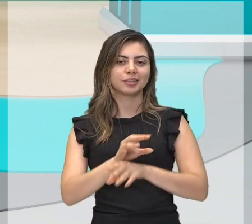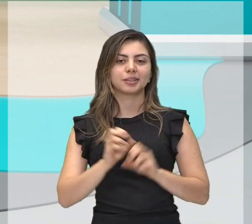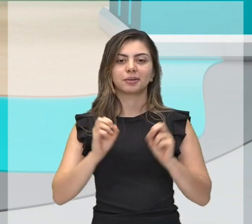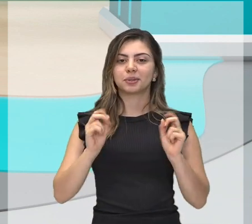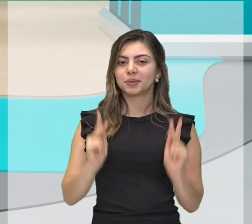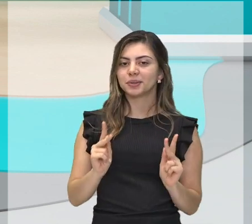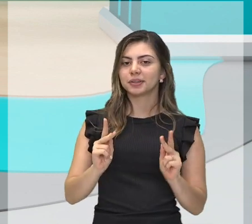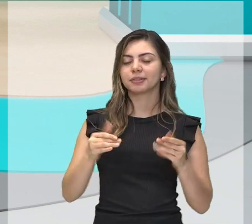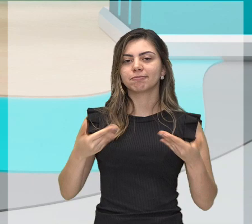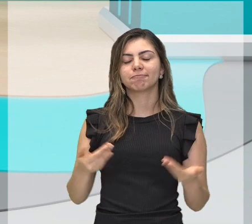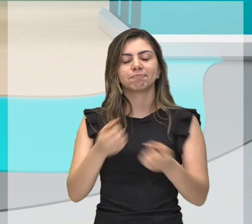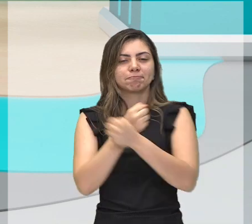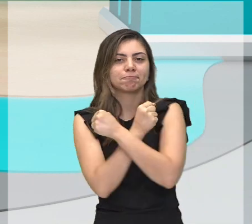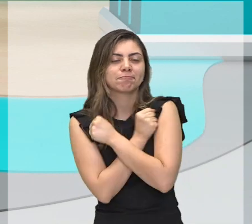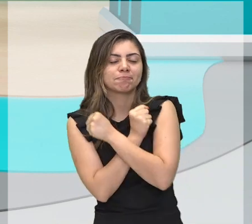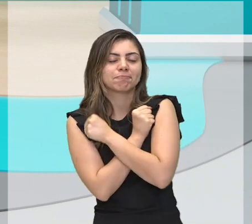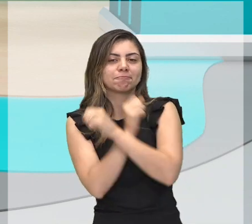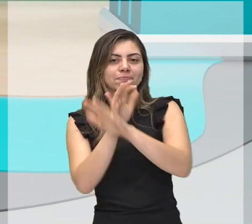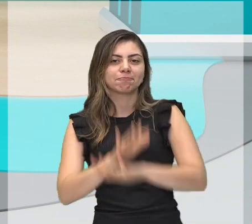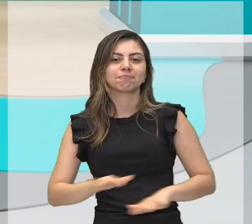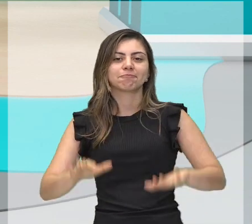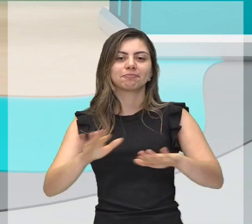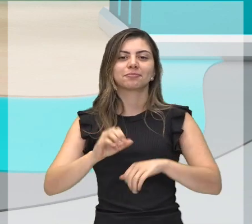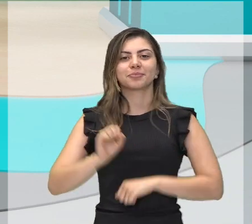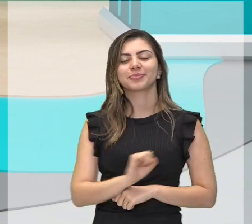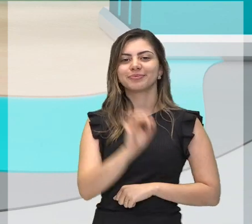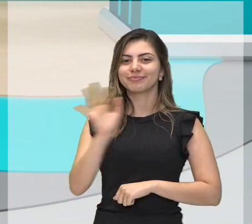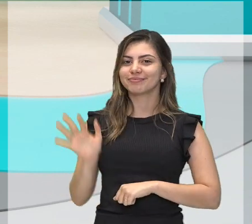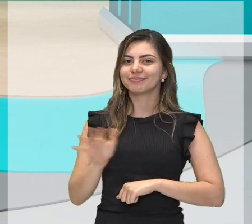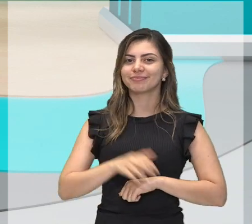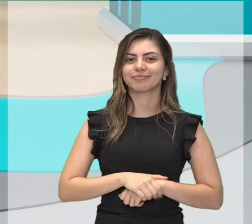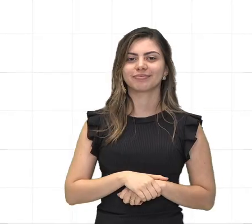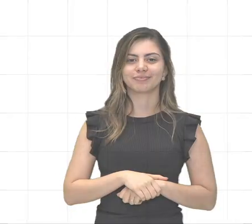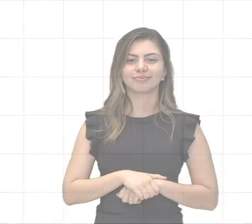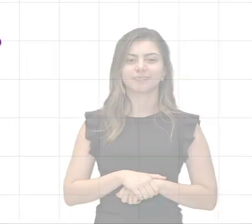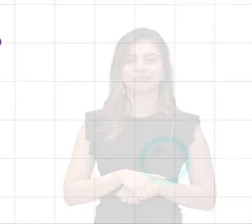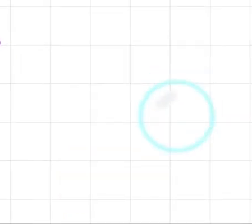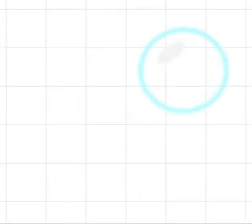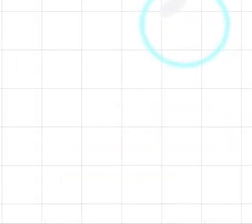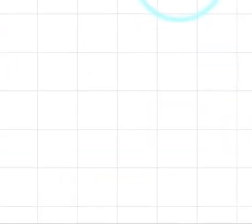por aqui. Eu deixo um abraço a todos e até a próxima!